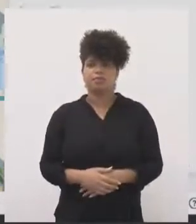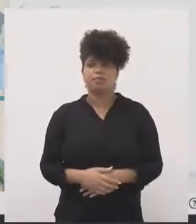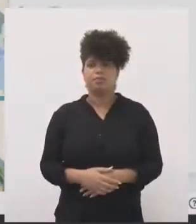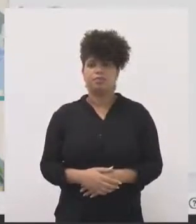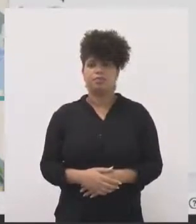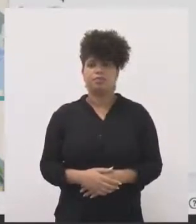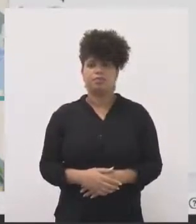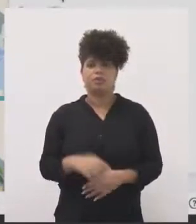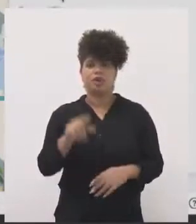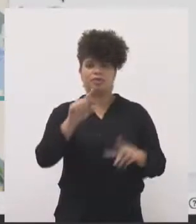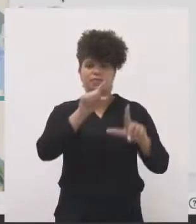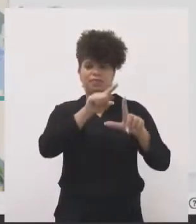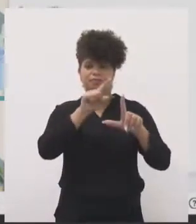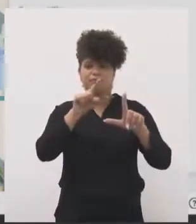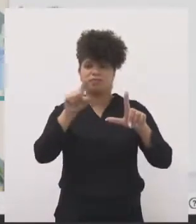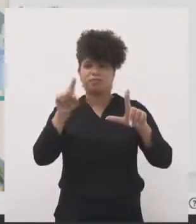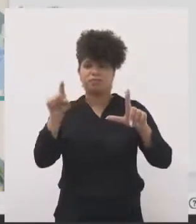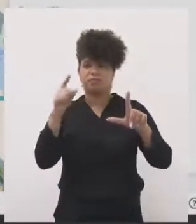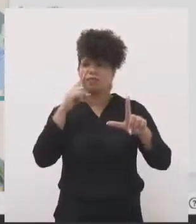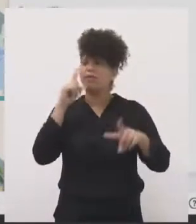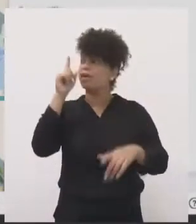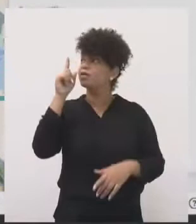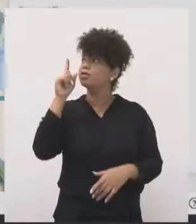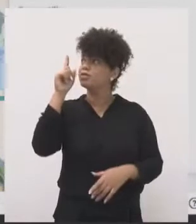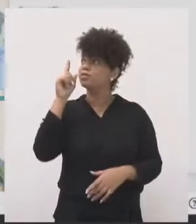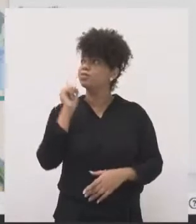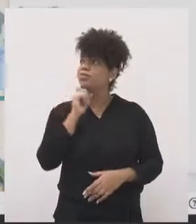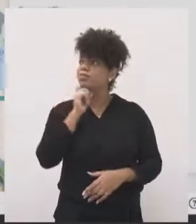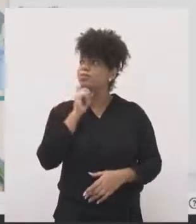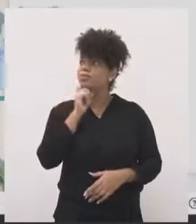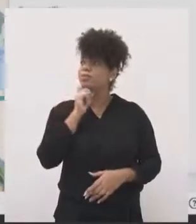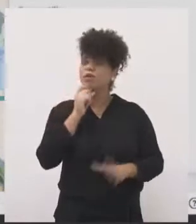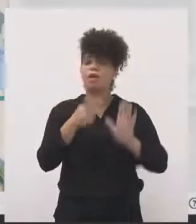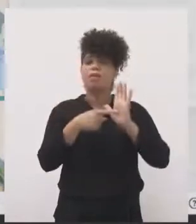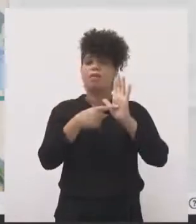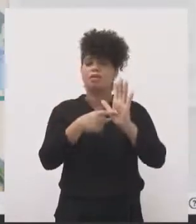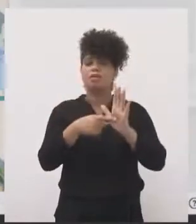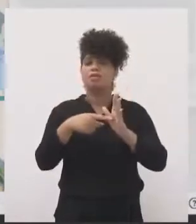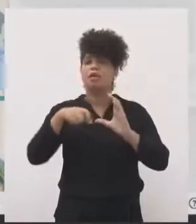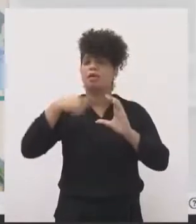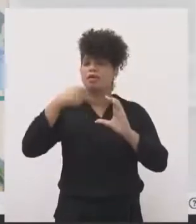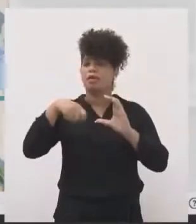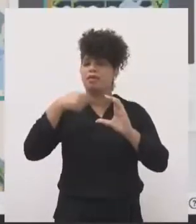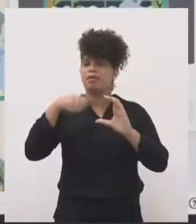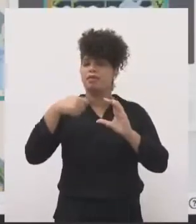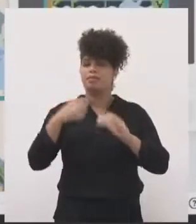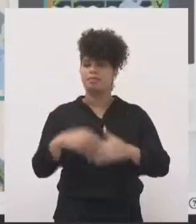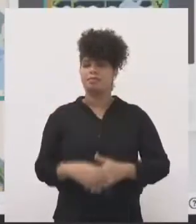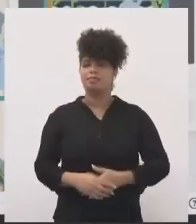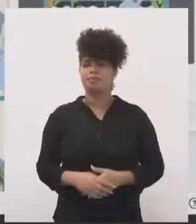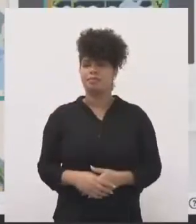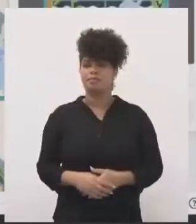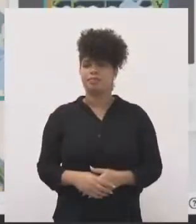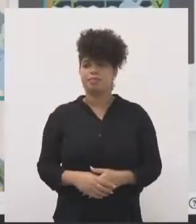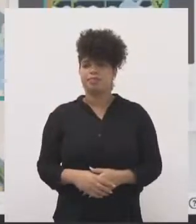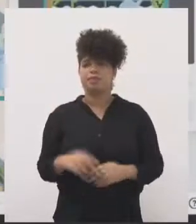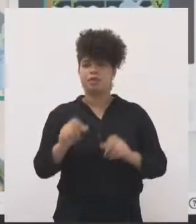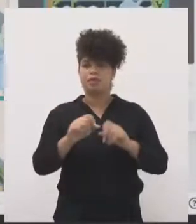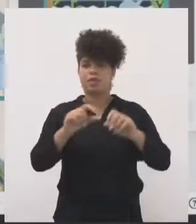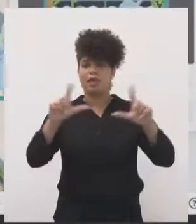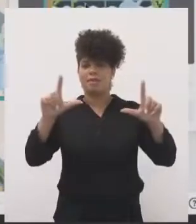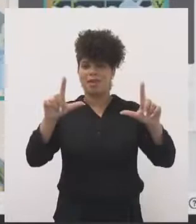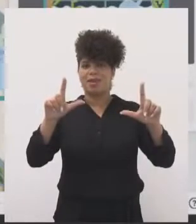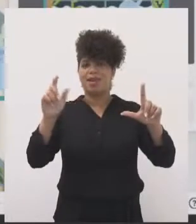Compartilhar link, tá aqui logo em cima, baixar, apresentar e gravar, tá? Que a gente abre o estúdio